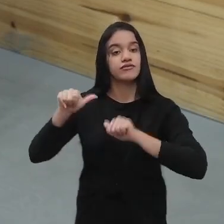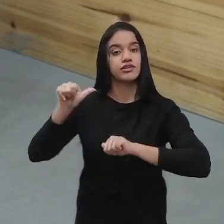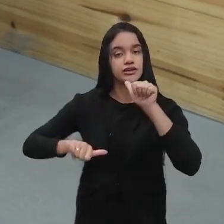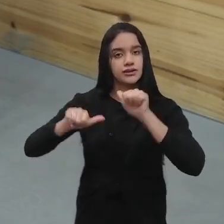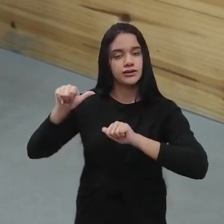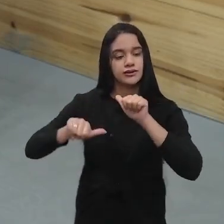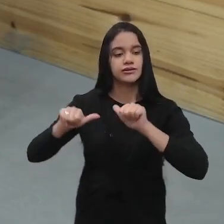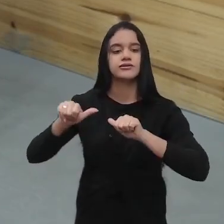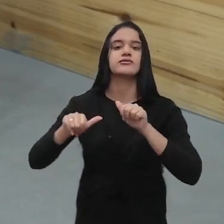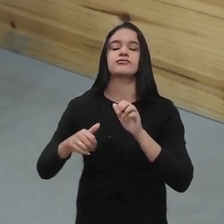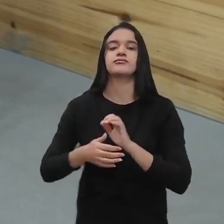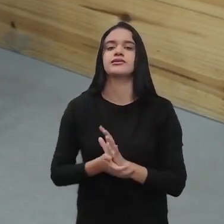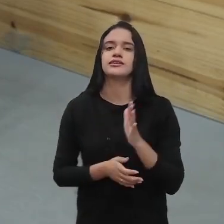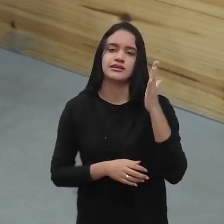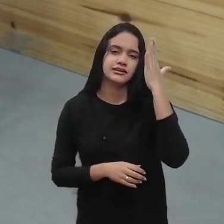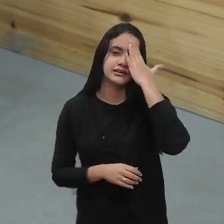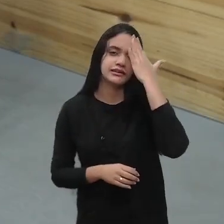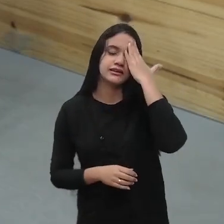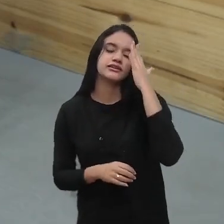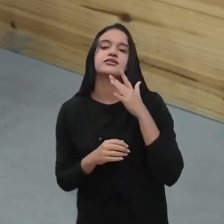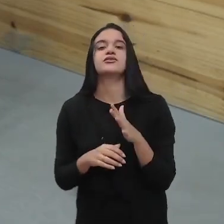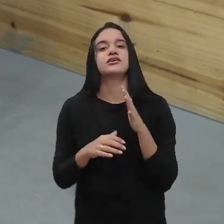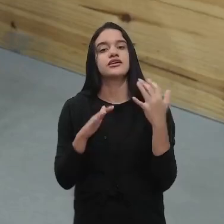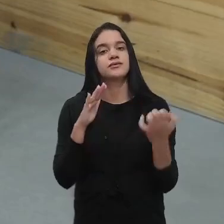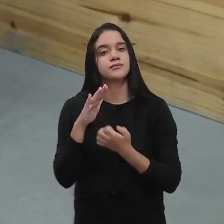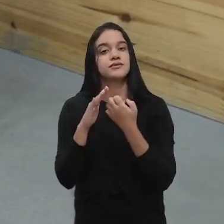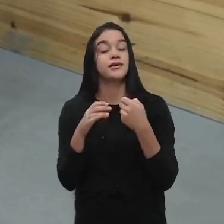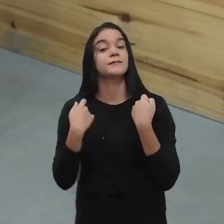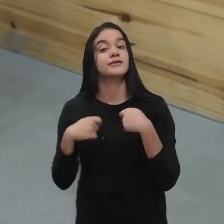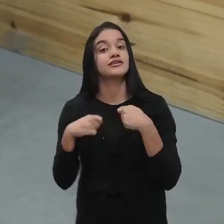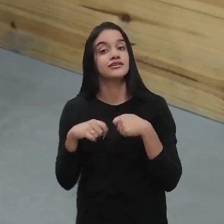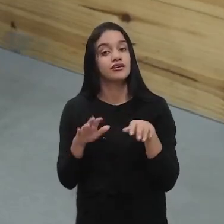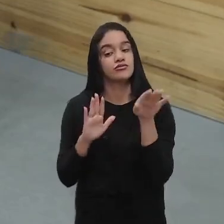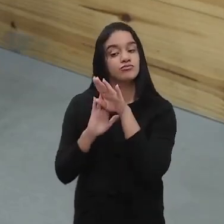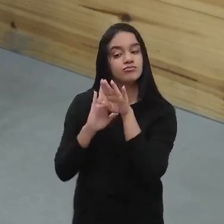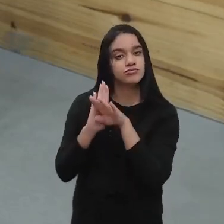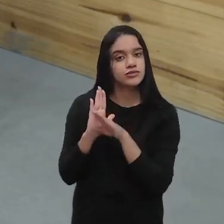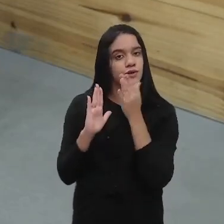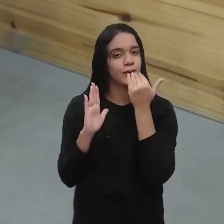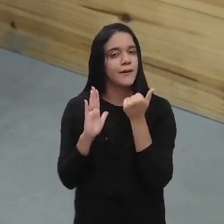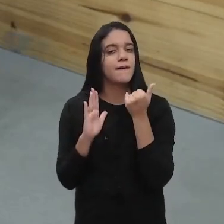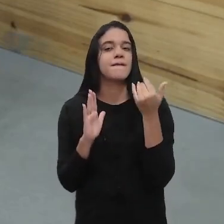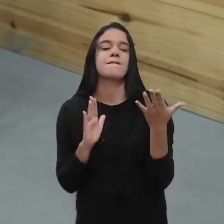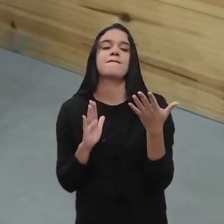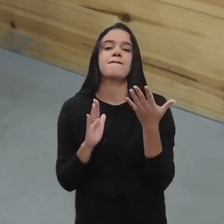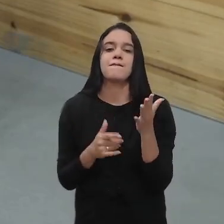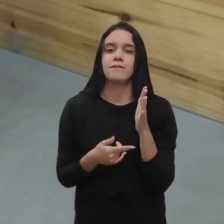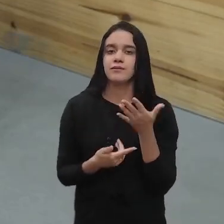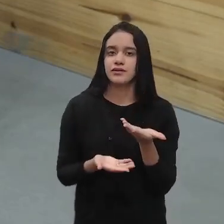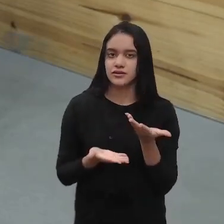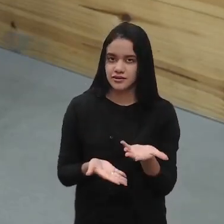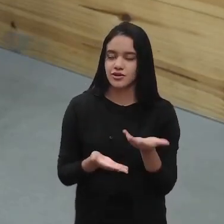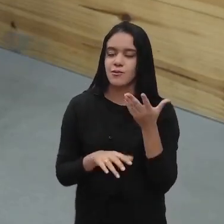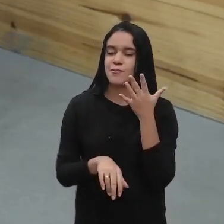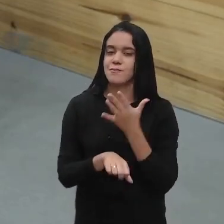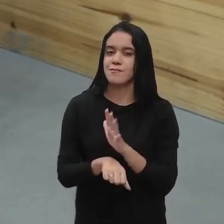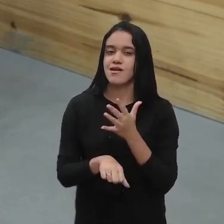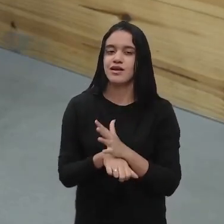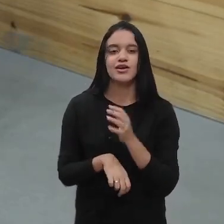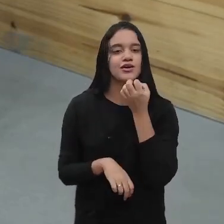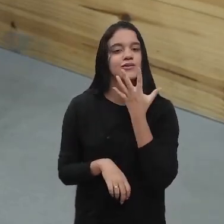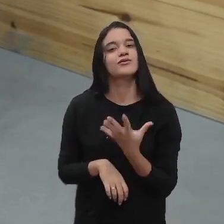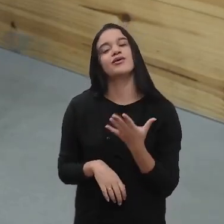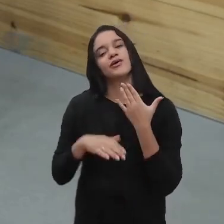os funcionários e entendeu-se que precisava mudar o cardápio. Ótimo. E aí a ação foi eficaz. Um caso prático. Né? Caso prático, que bom.